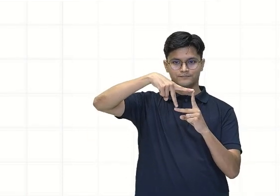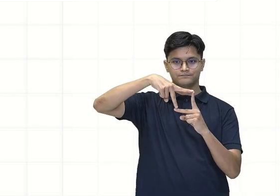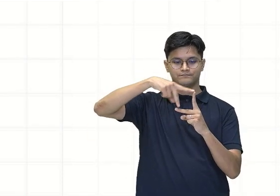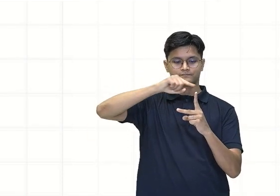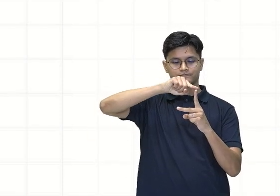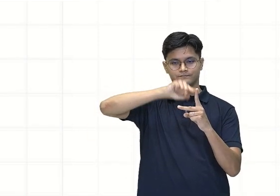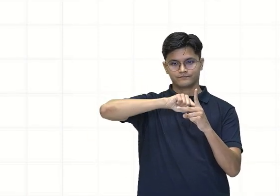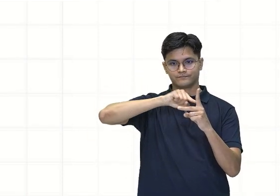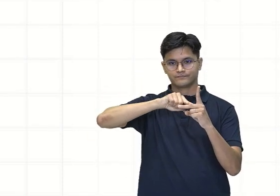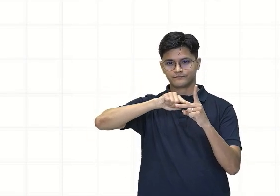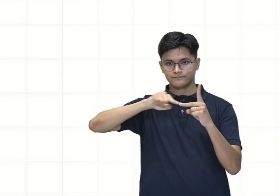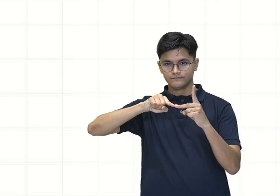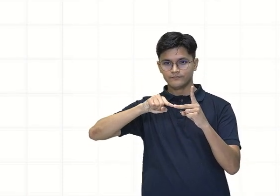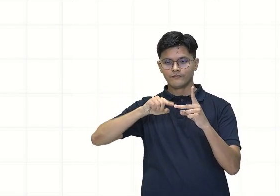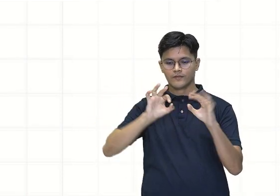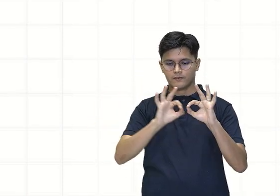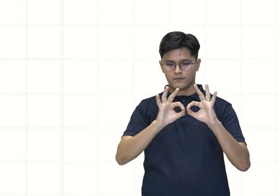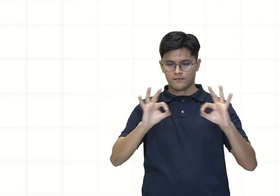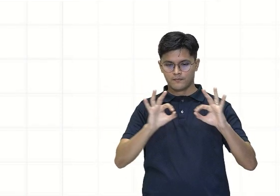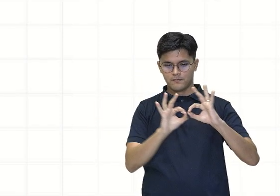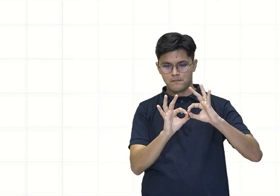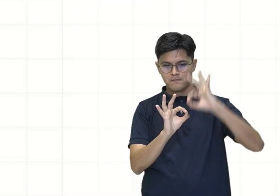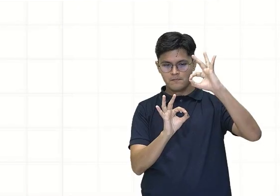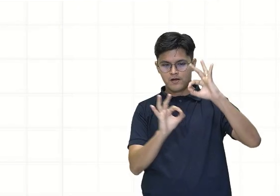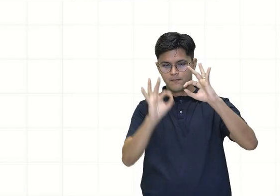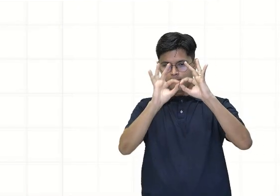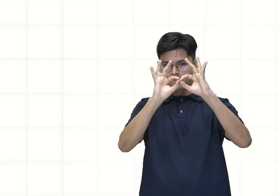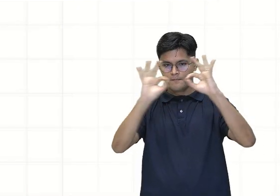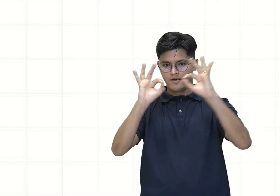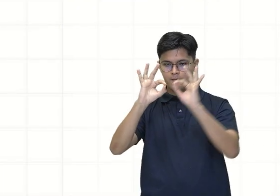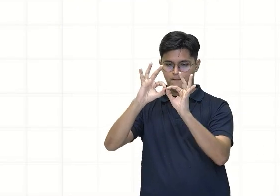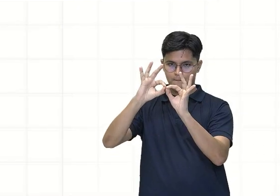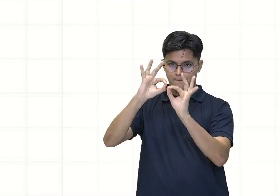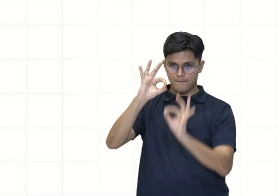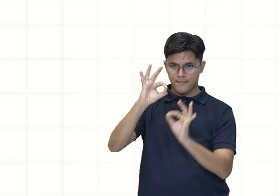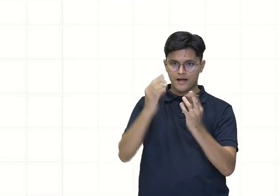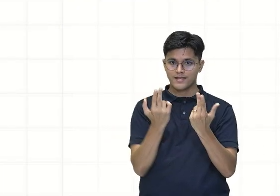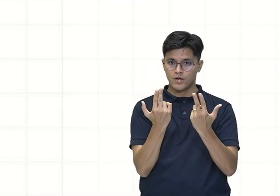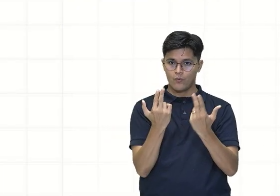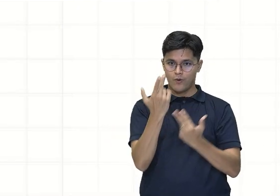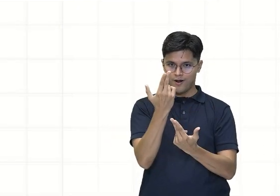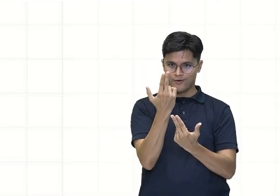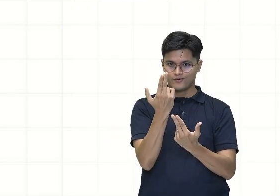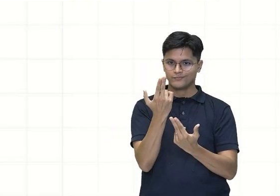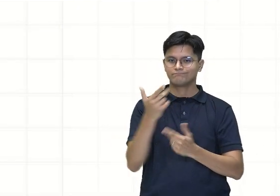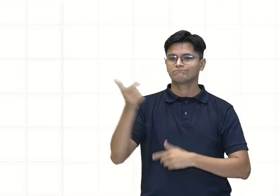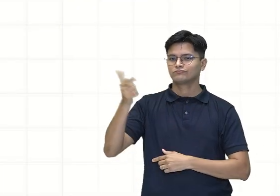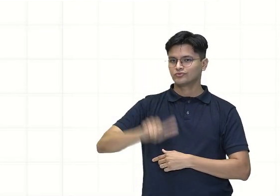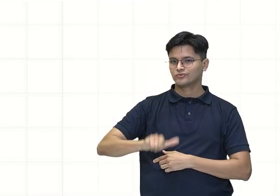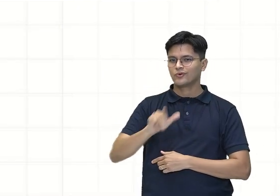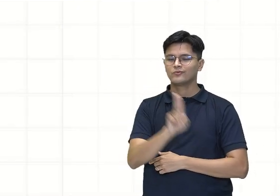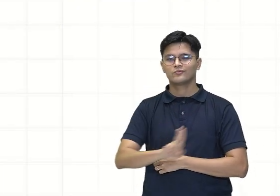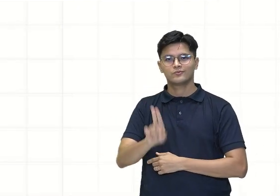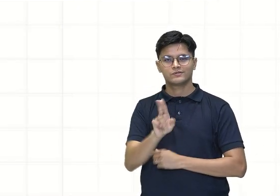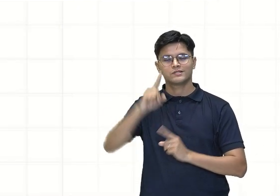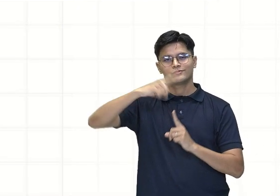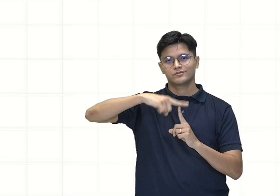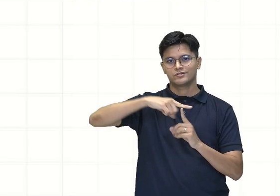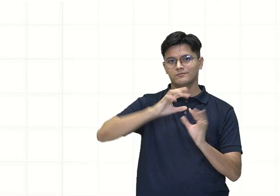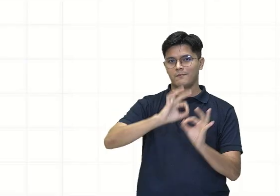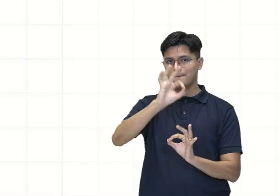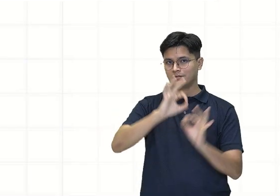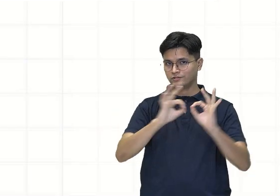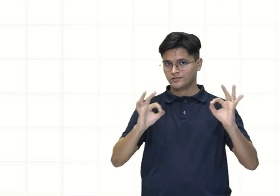os lados iguais. E observe, novamente, estamos aí usando a nossa unidade de medida de